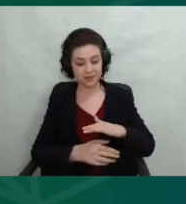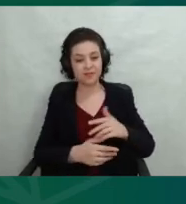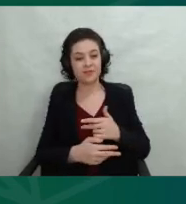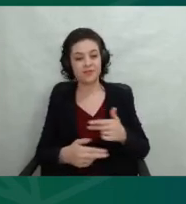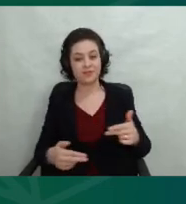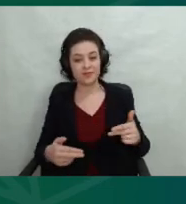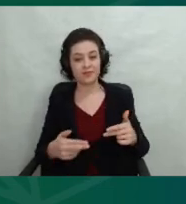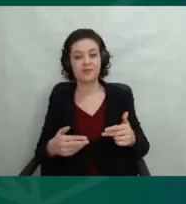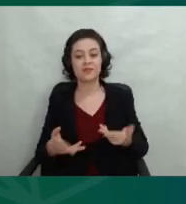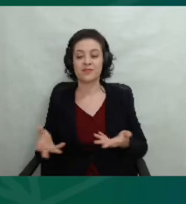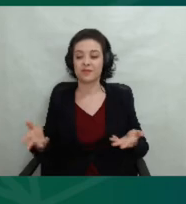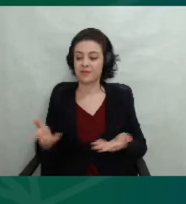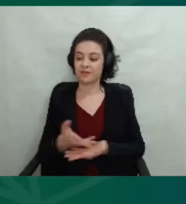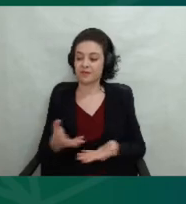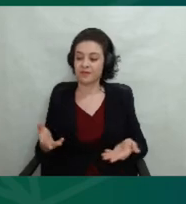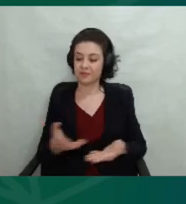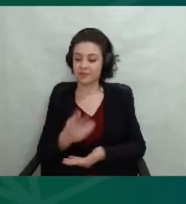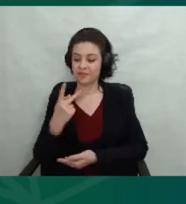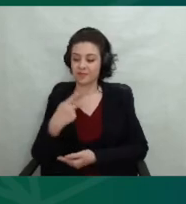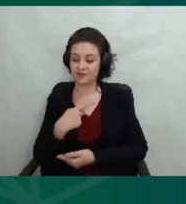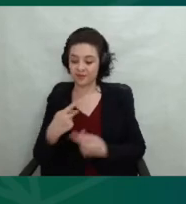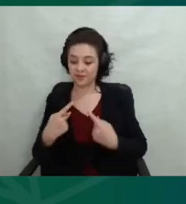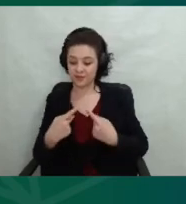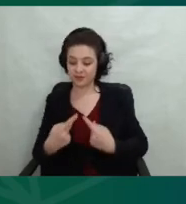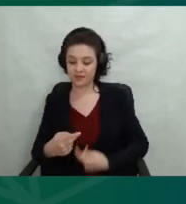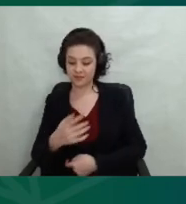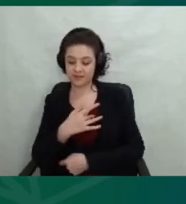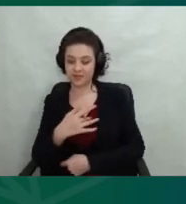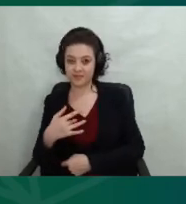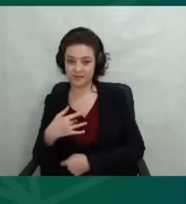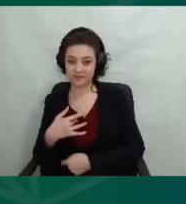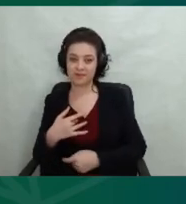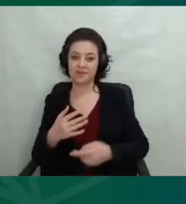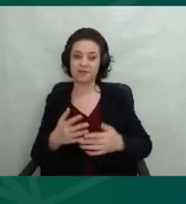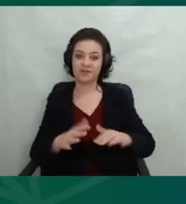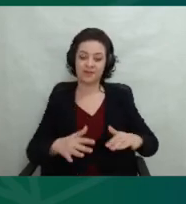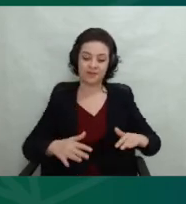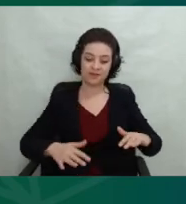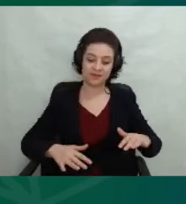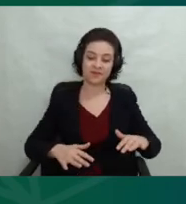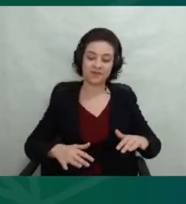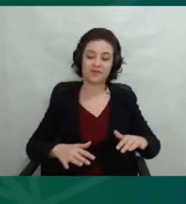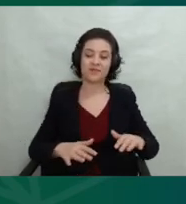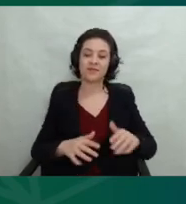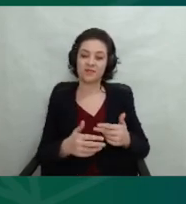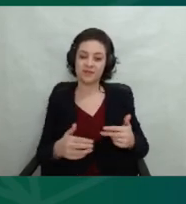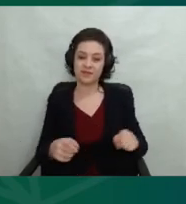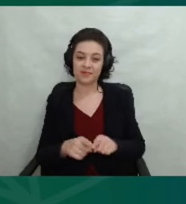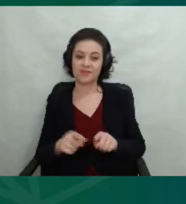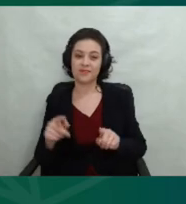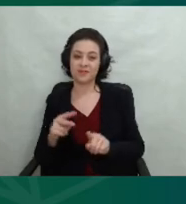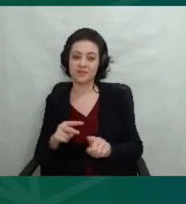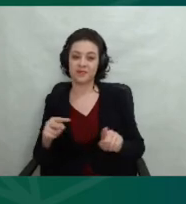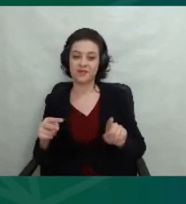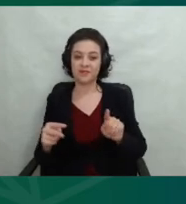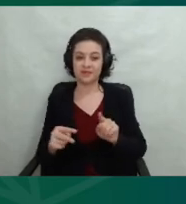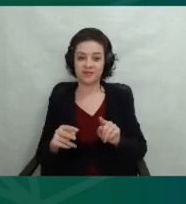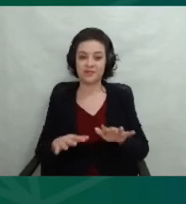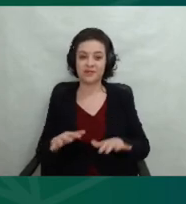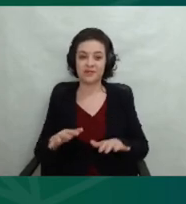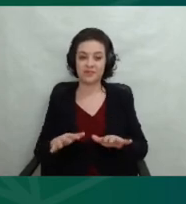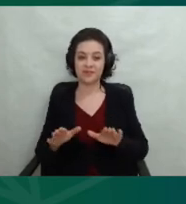inter-relação de saúde humana e saúde dos oceanos, mas agora de uma visão talvez ecocêntrica, para a